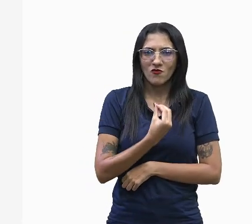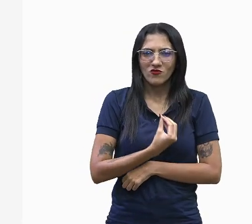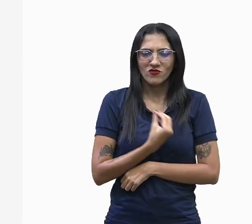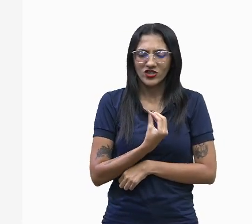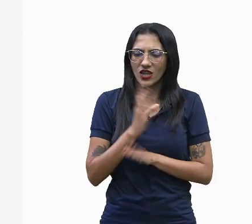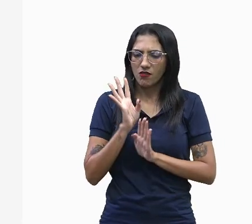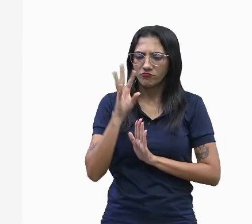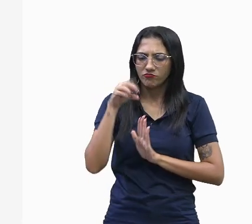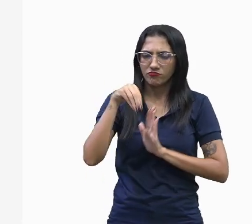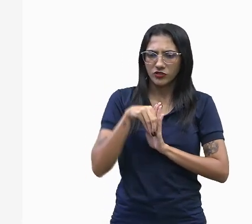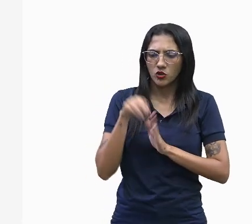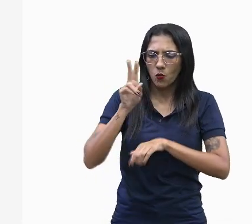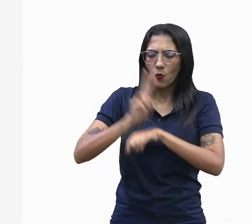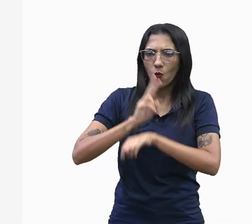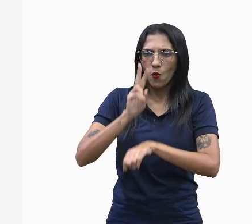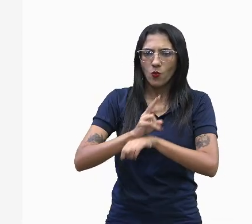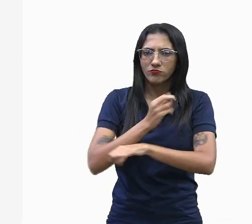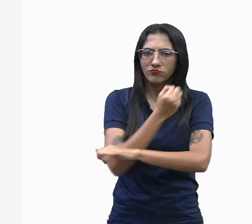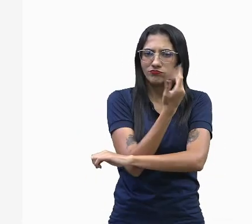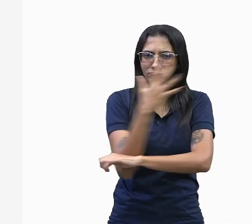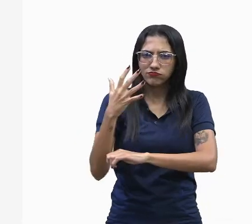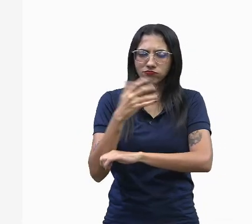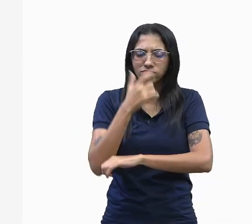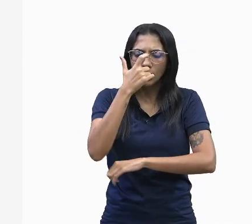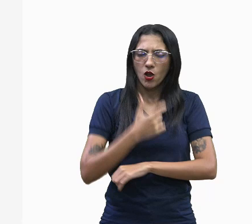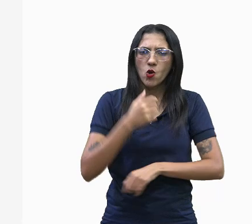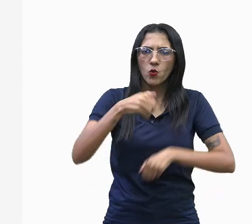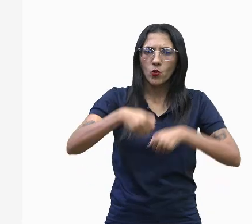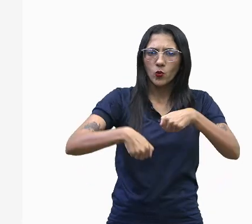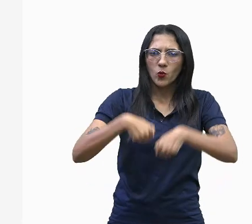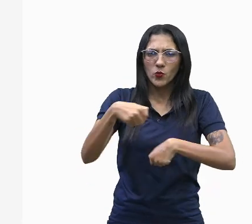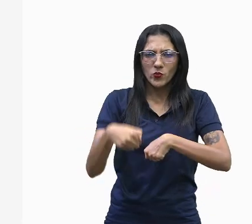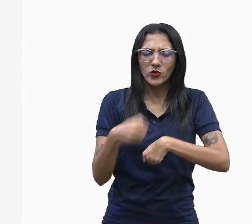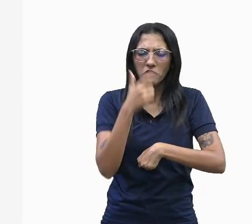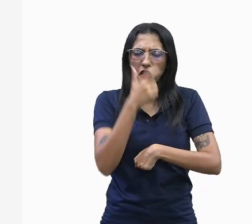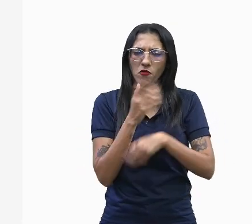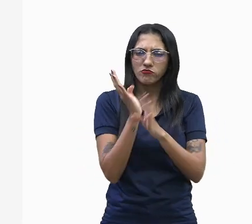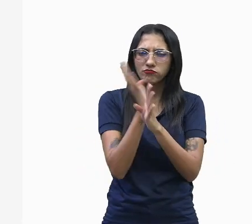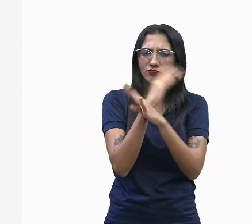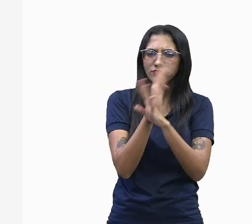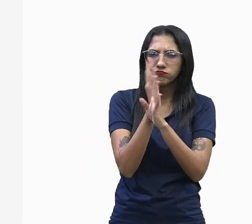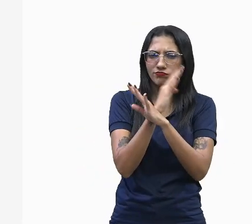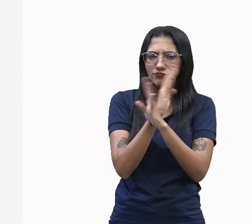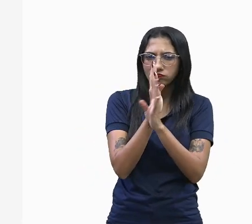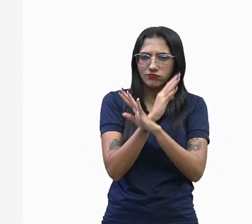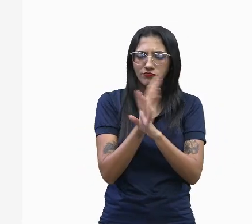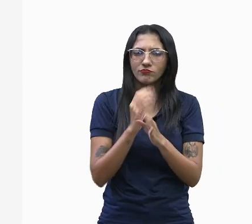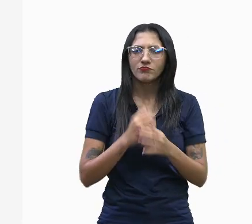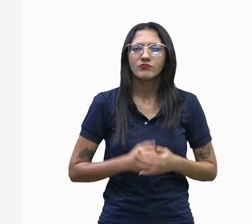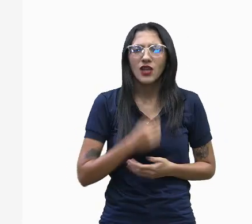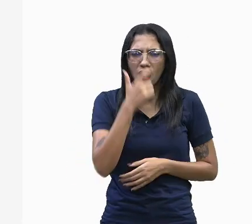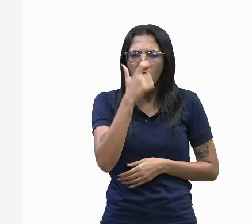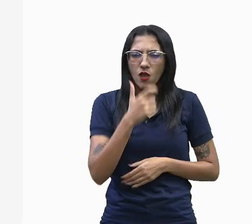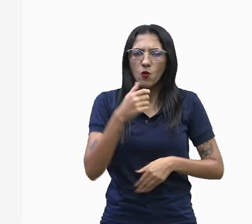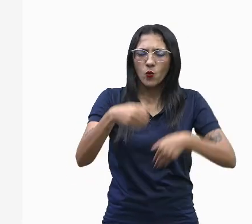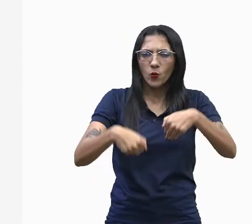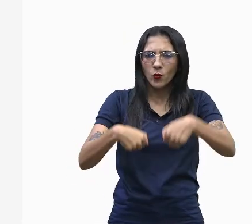folharal e mãe do mato. Sou curupira, sou ilusionista. Ilusionista é artista. Sou